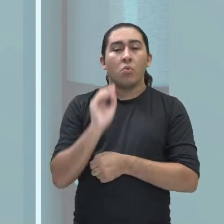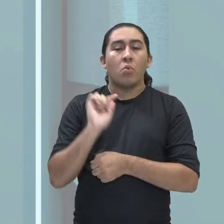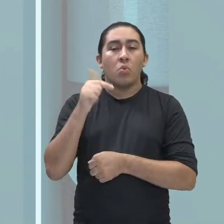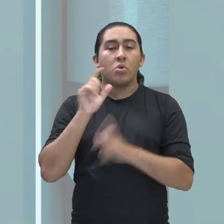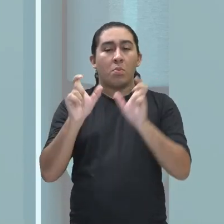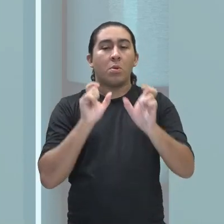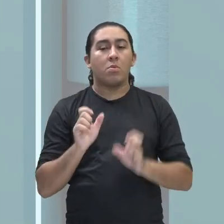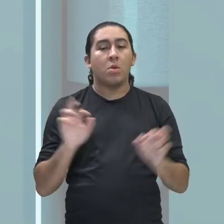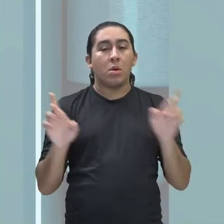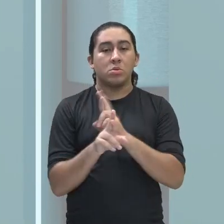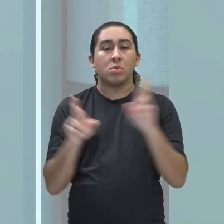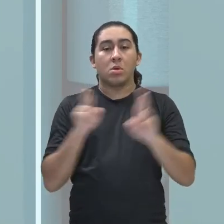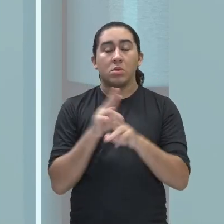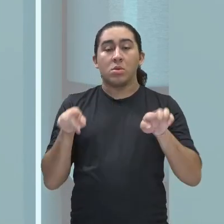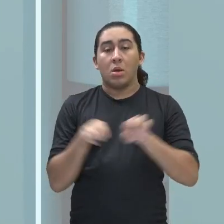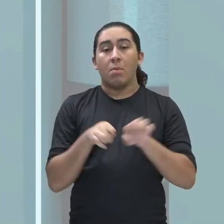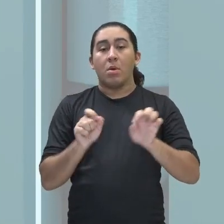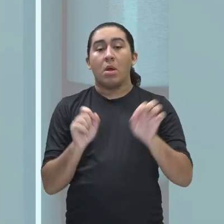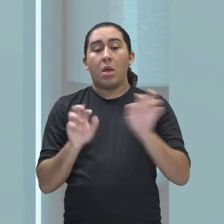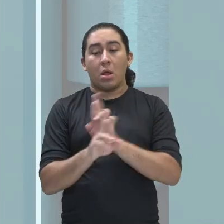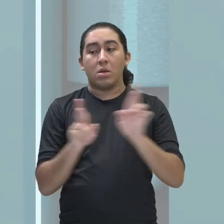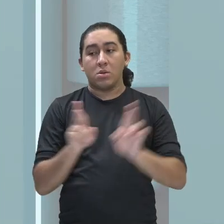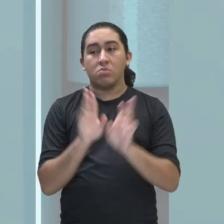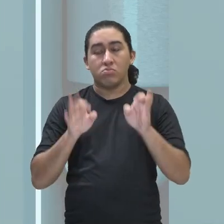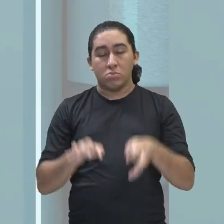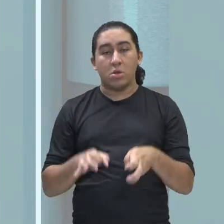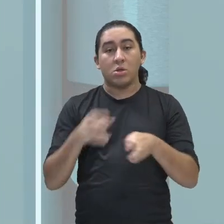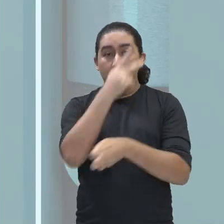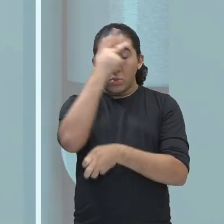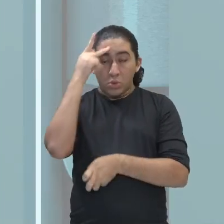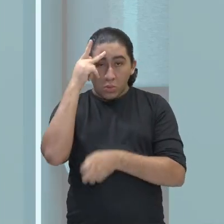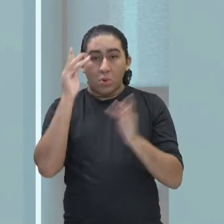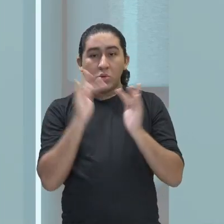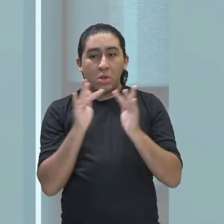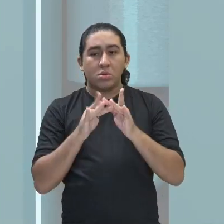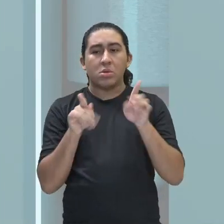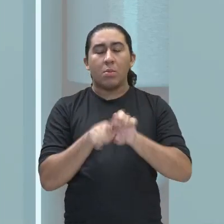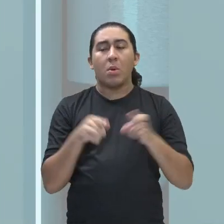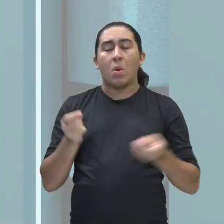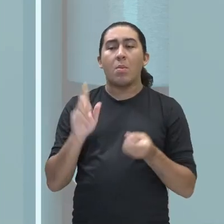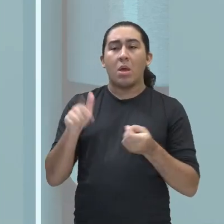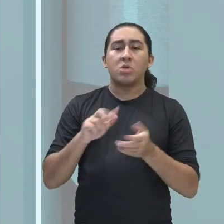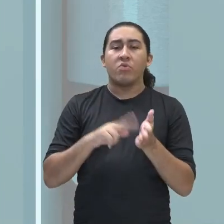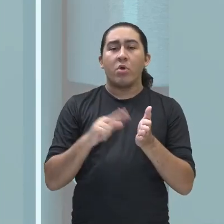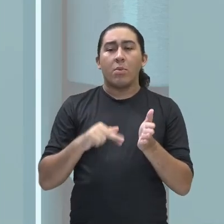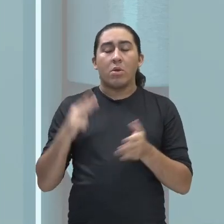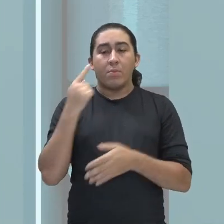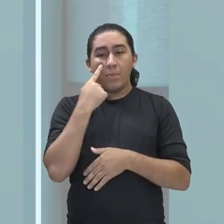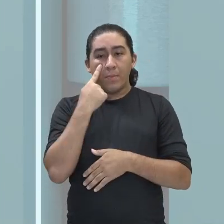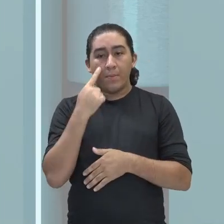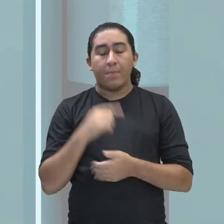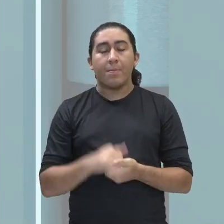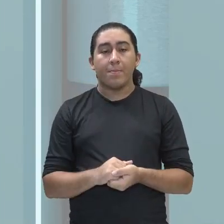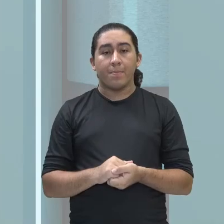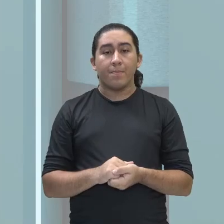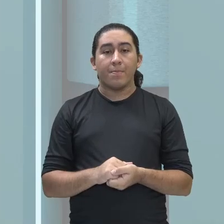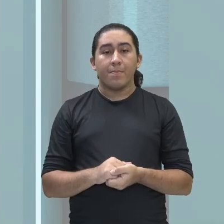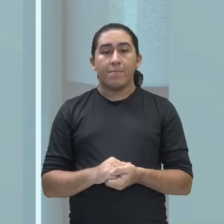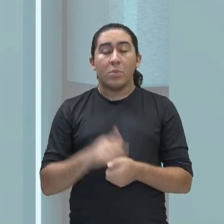Continuando um pouquinho mais dessa lista aí, olha. Half sister, half sister,